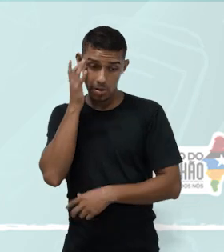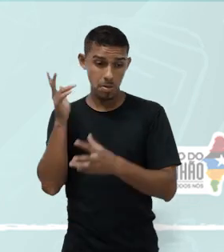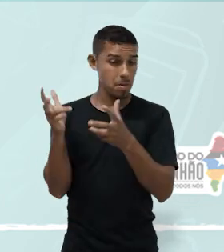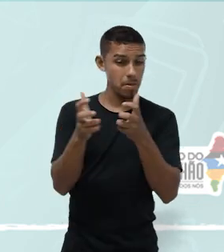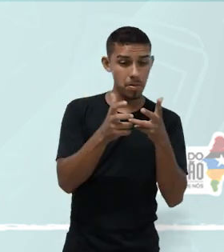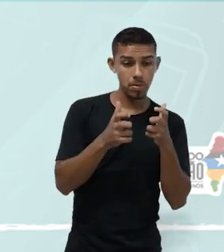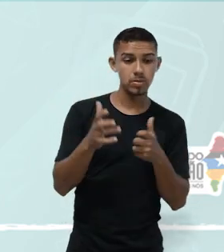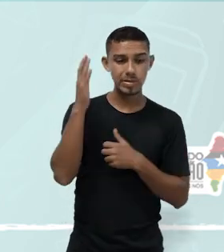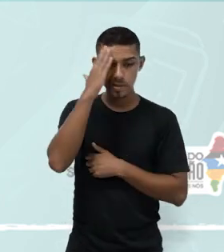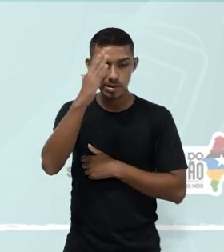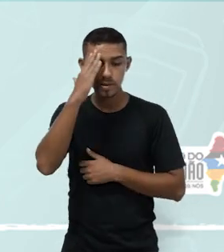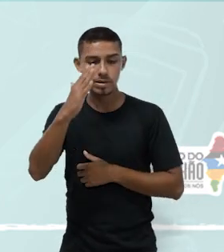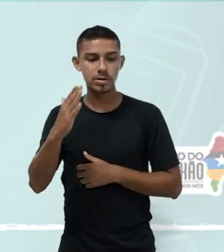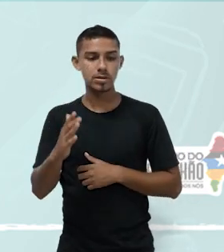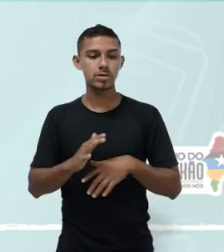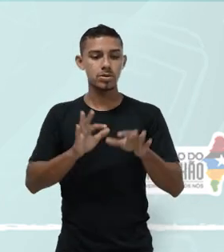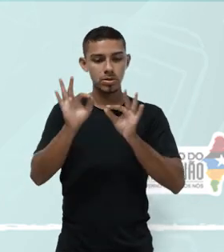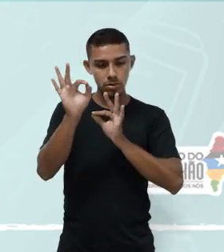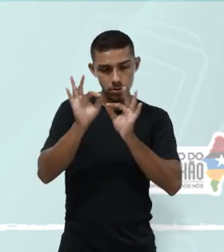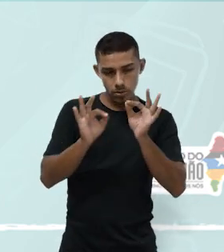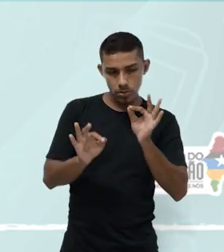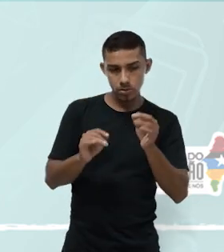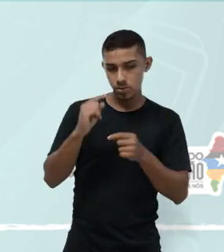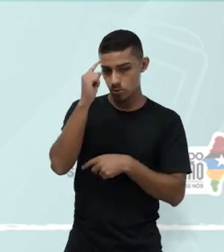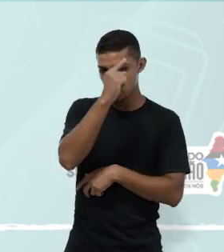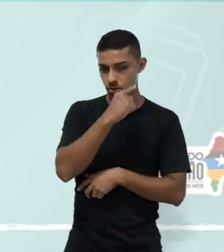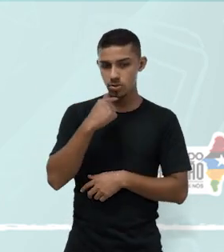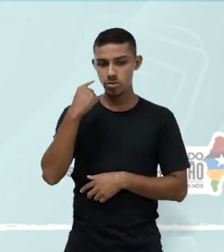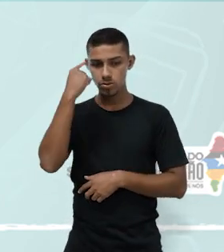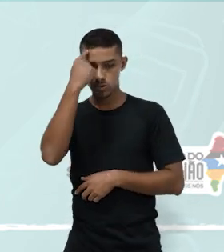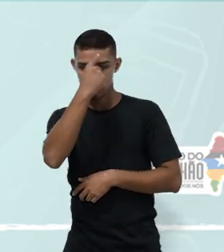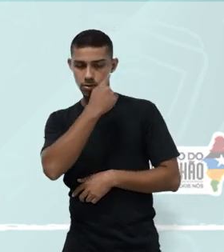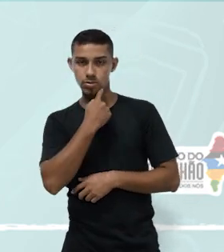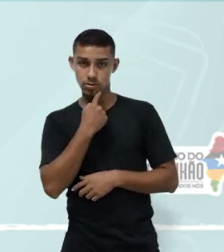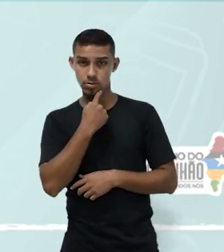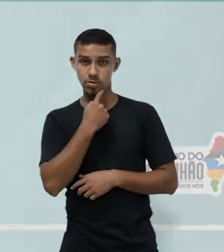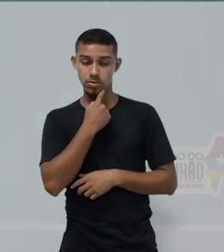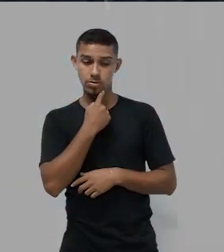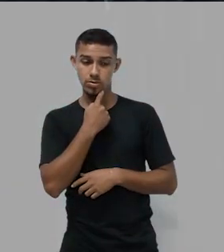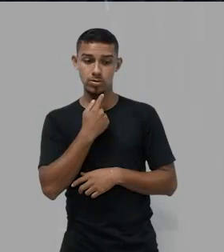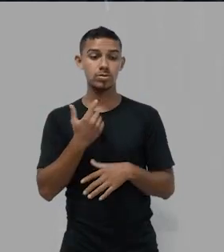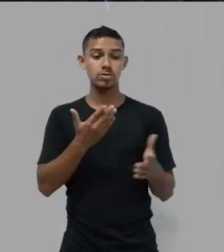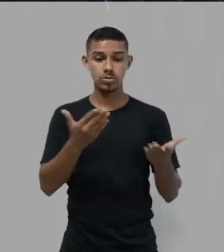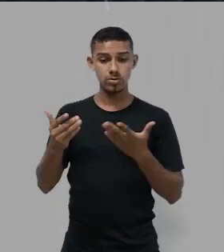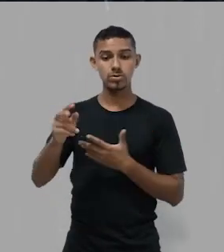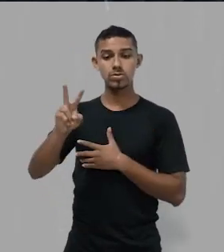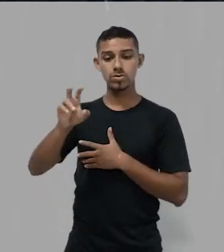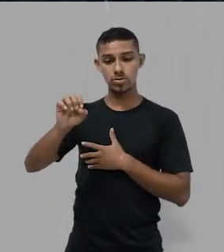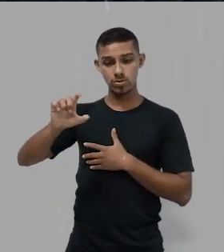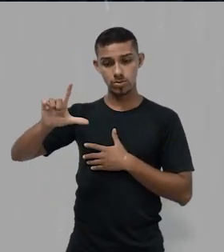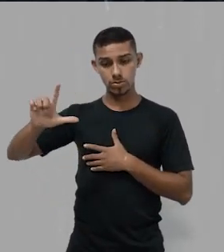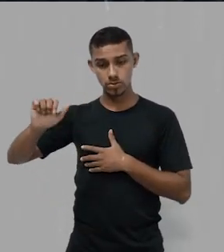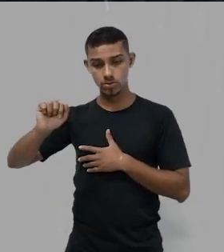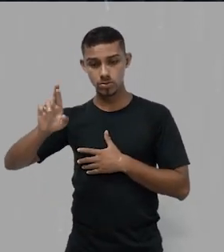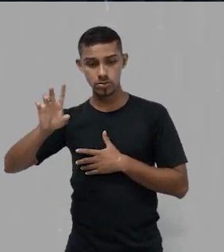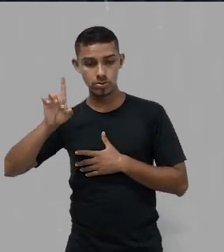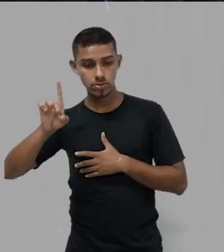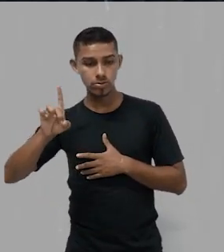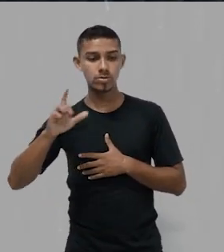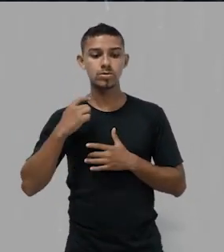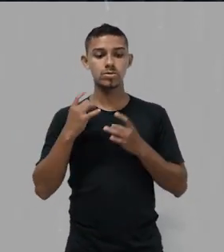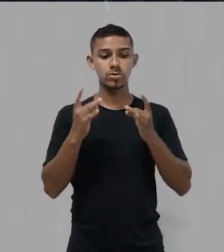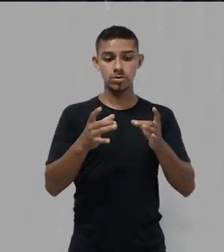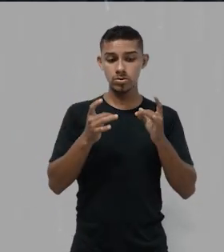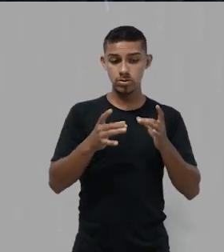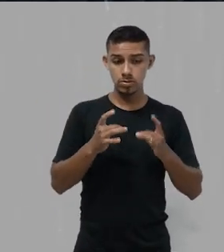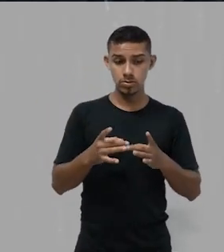perceber uma leve configuração de um rosto, que seria a figura representada do Volar, que era um vendedor